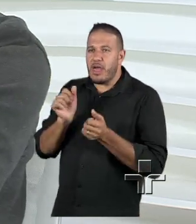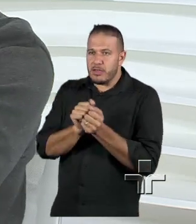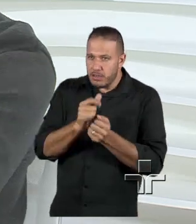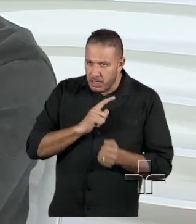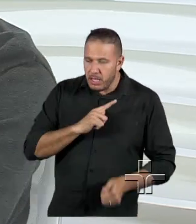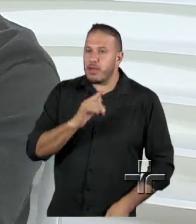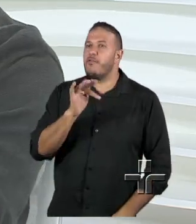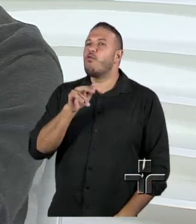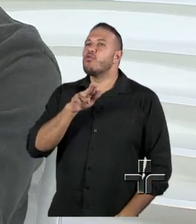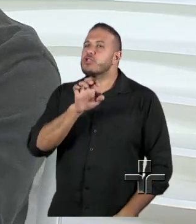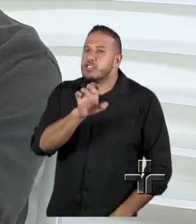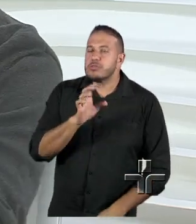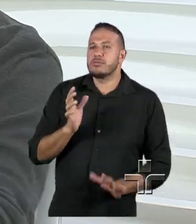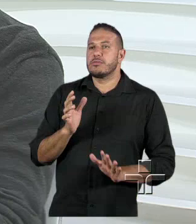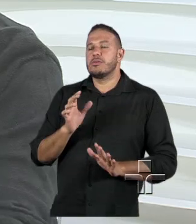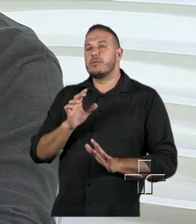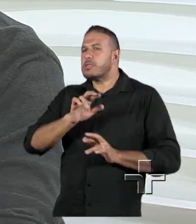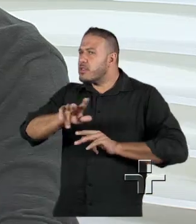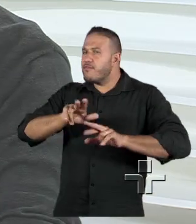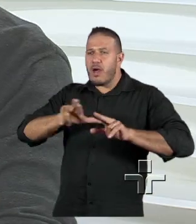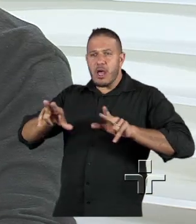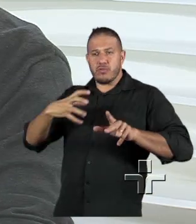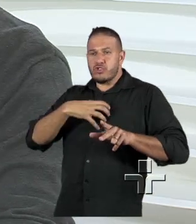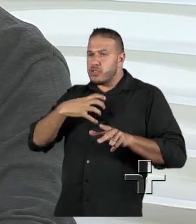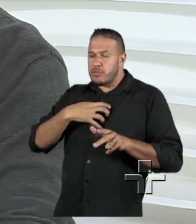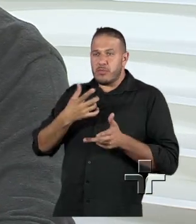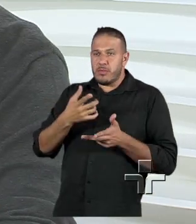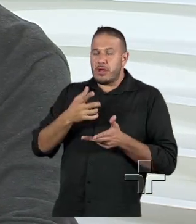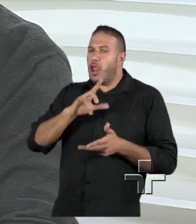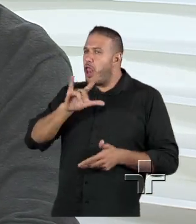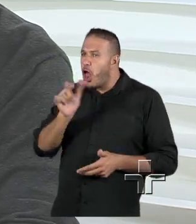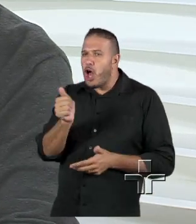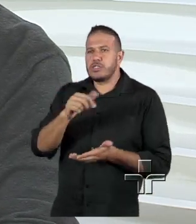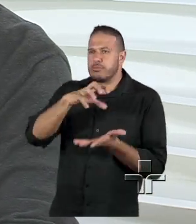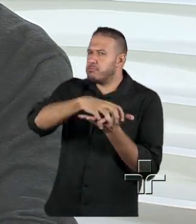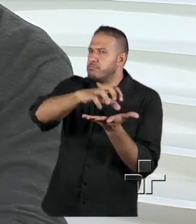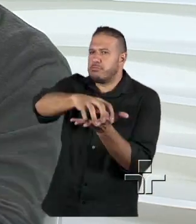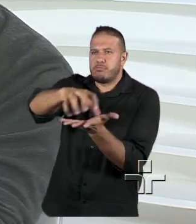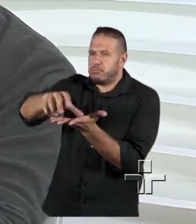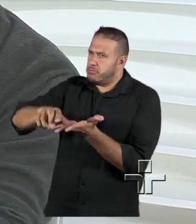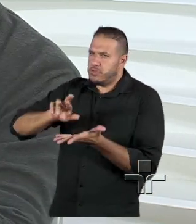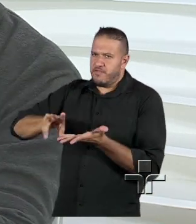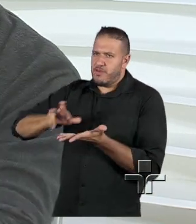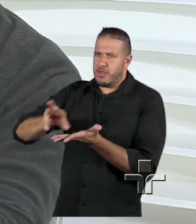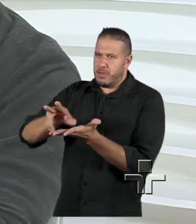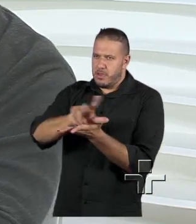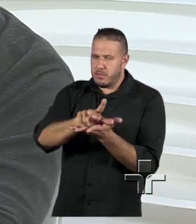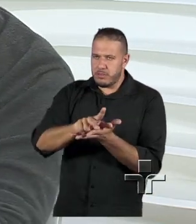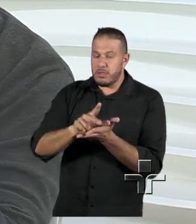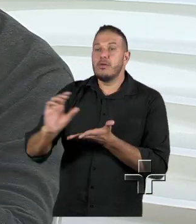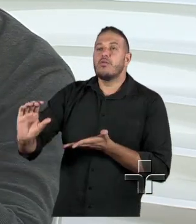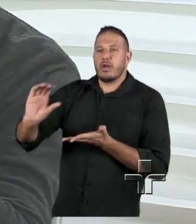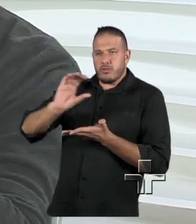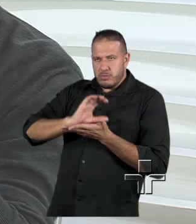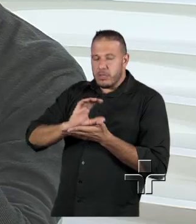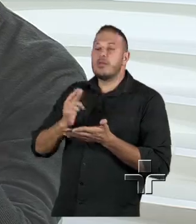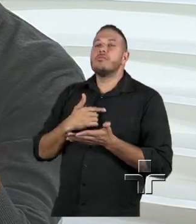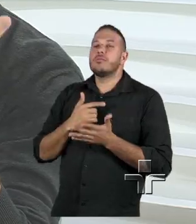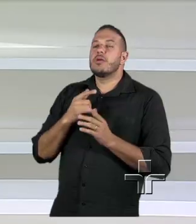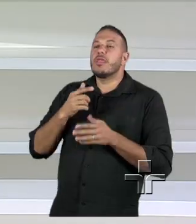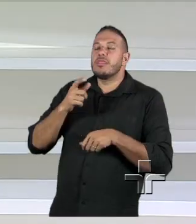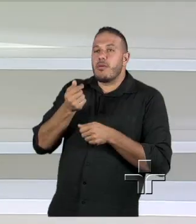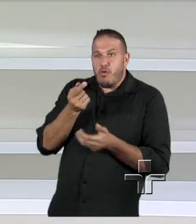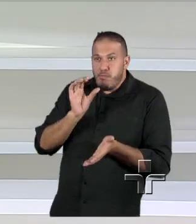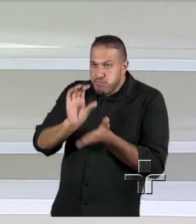se não tem fundi, né? Tem vários tipos de loja diferentes, né? O retorno é entre 18 e 36 meses, isso